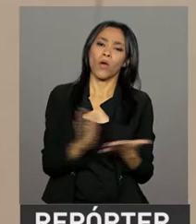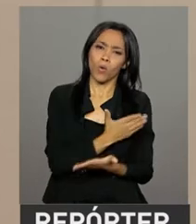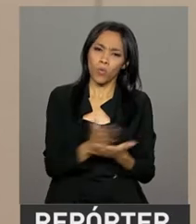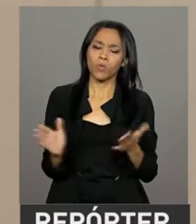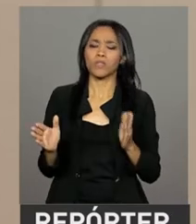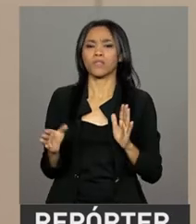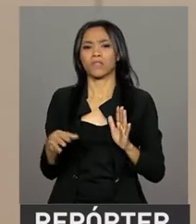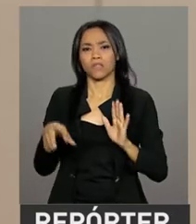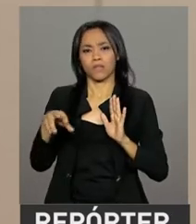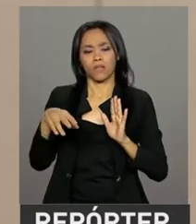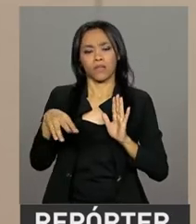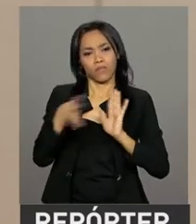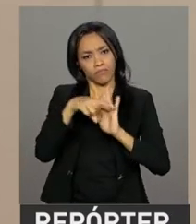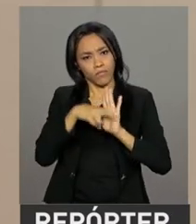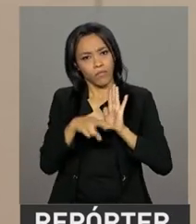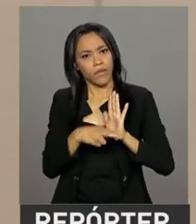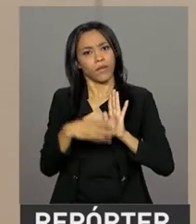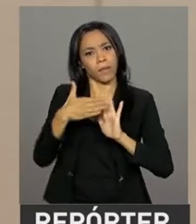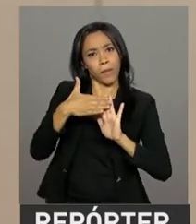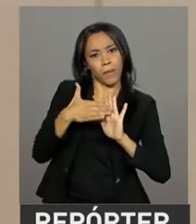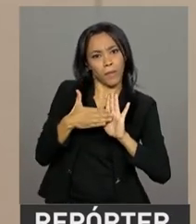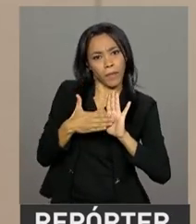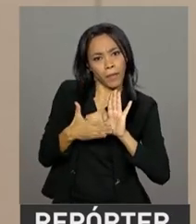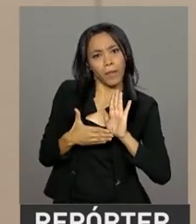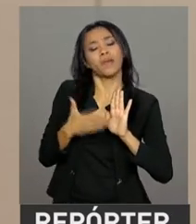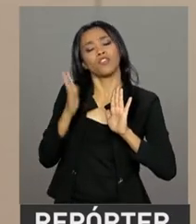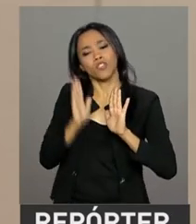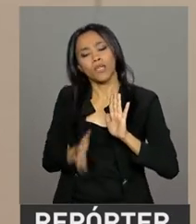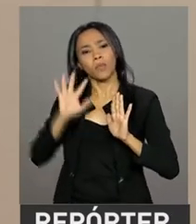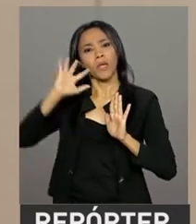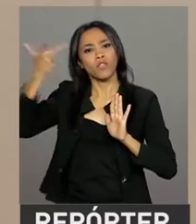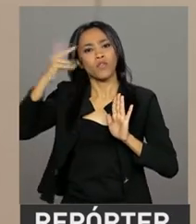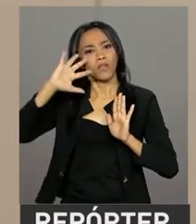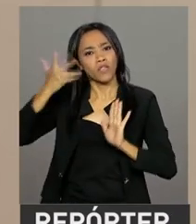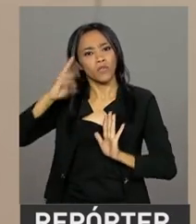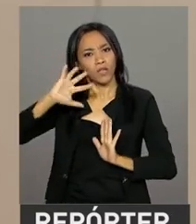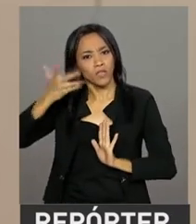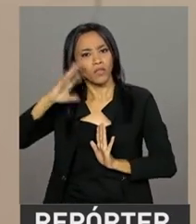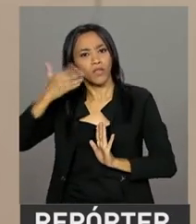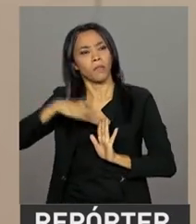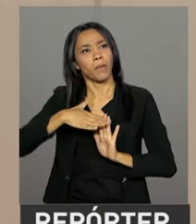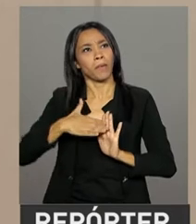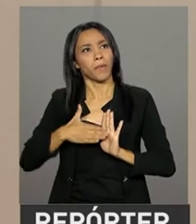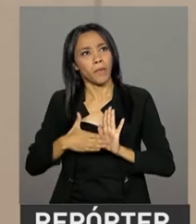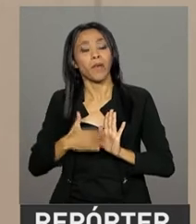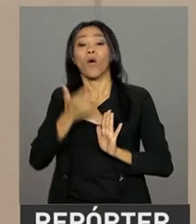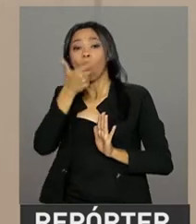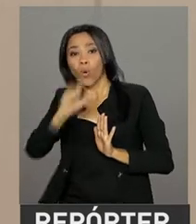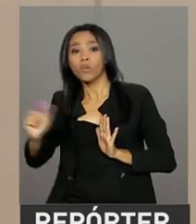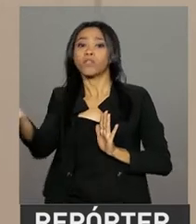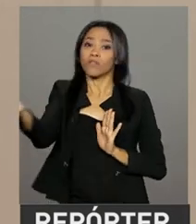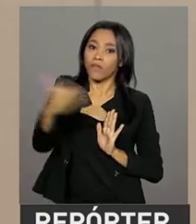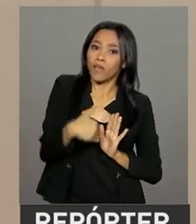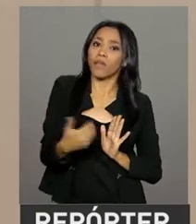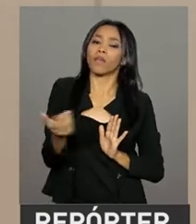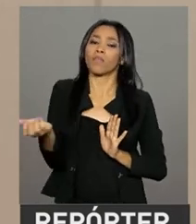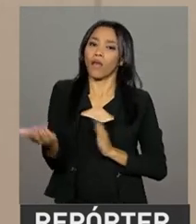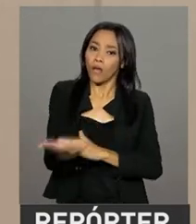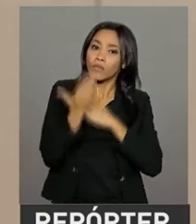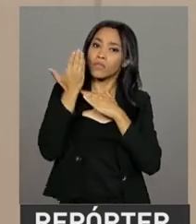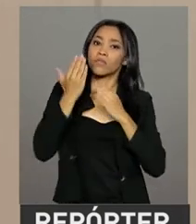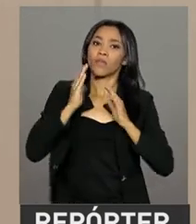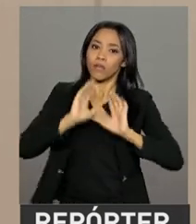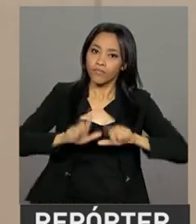medidas nesse sentido estão sendo tomadas e outras com certeza virão, de modo